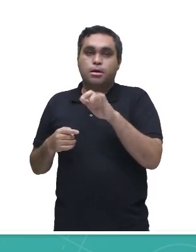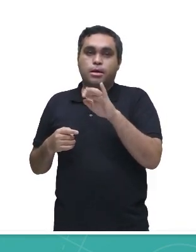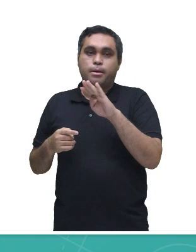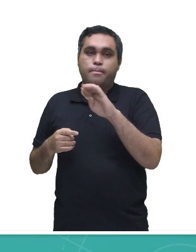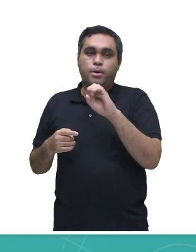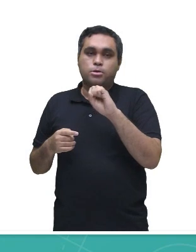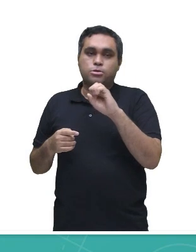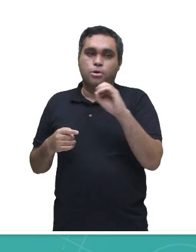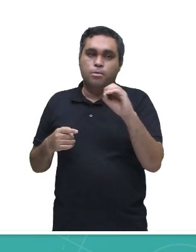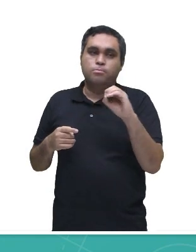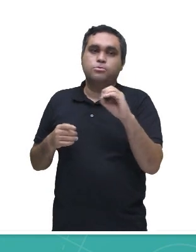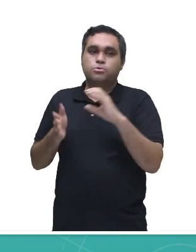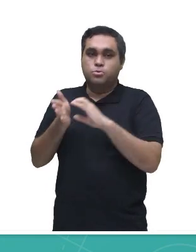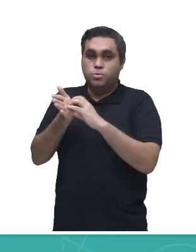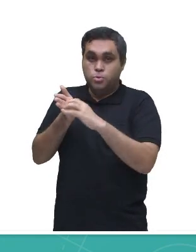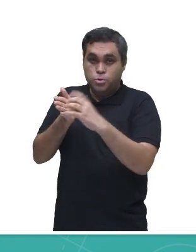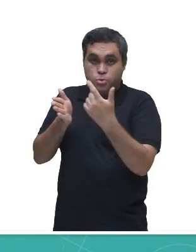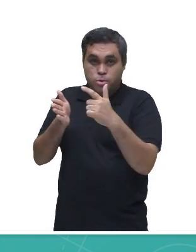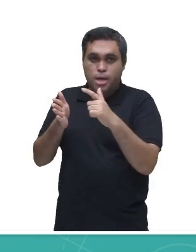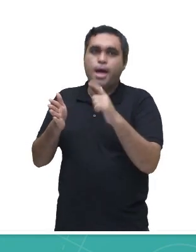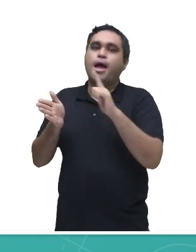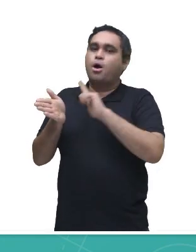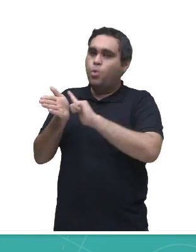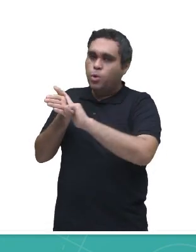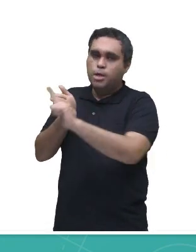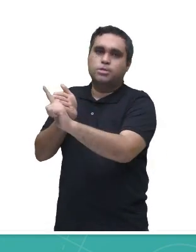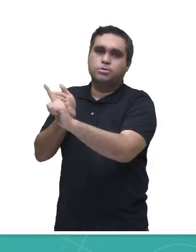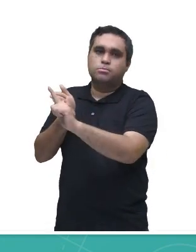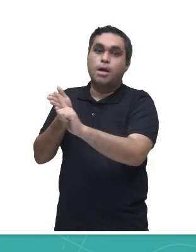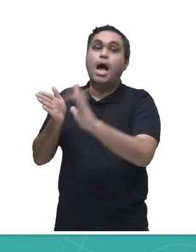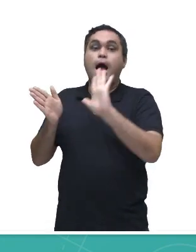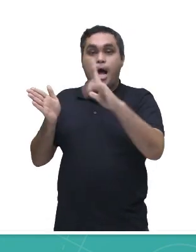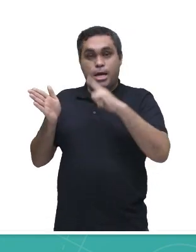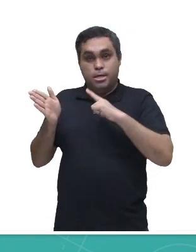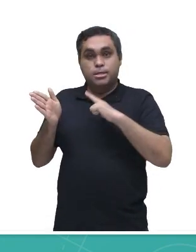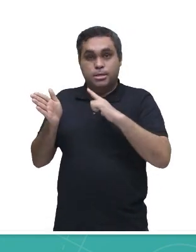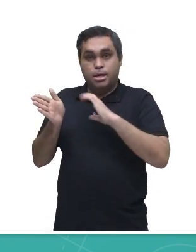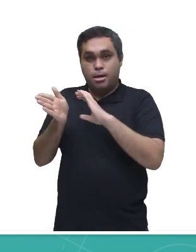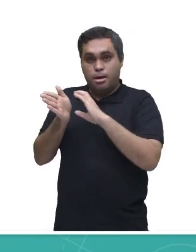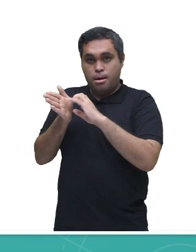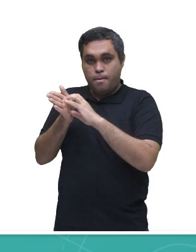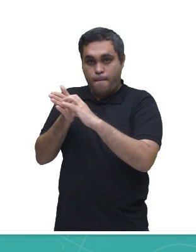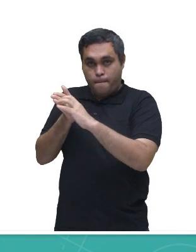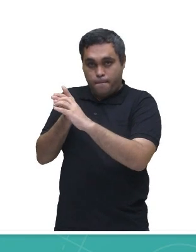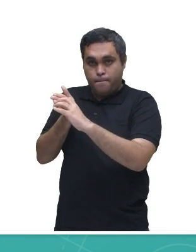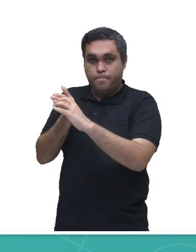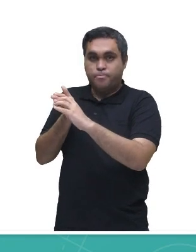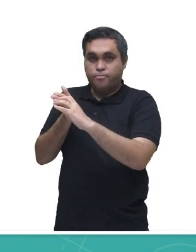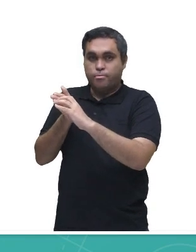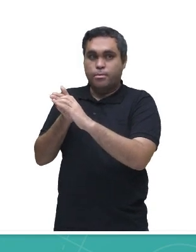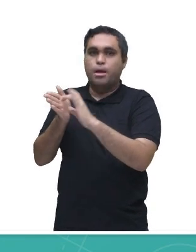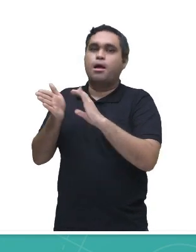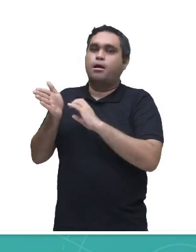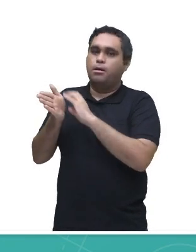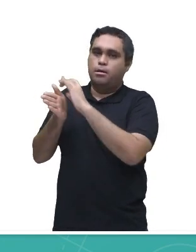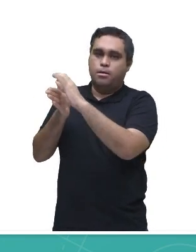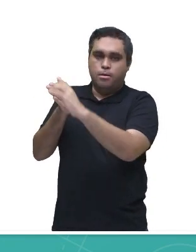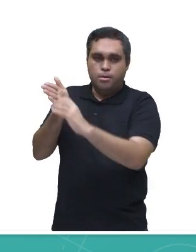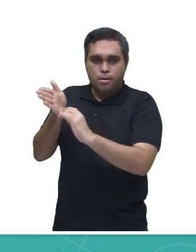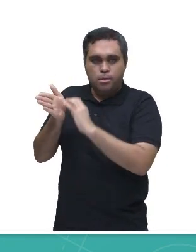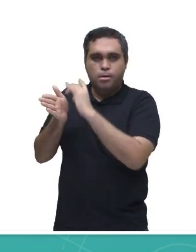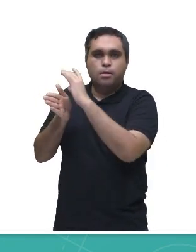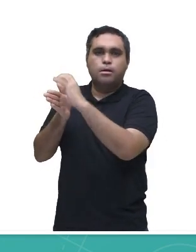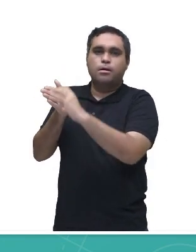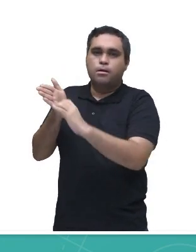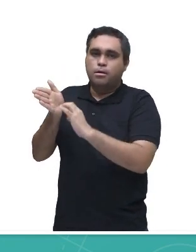retículo endoplasmático liso. E o que possui ribossomos, que são esses pontinhos vermelhos que vocês estão vendo aqui no desenho,